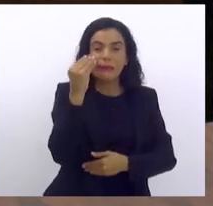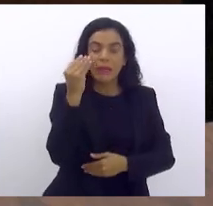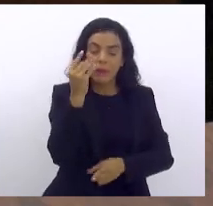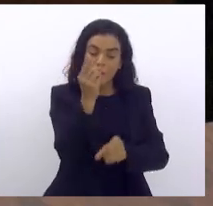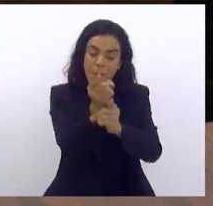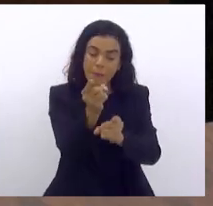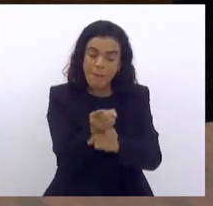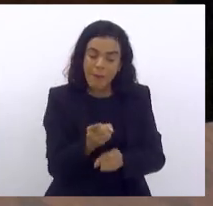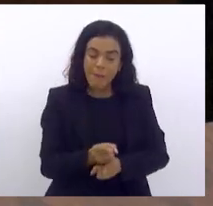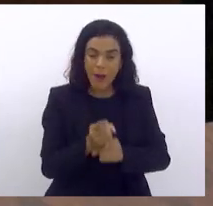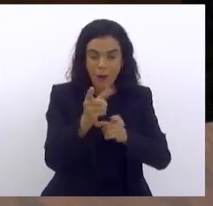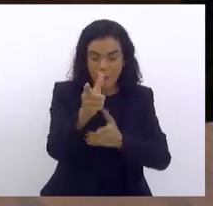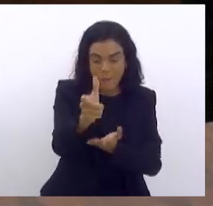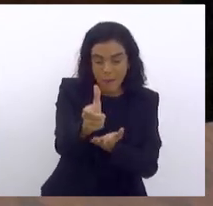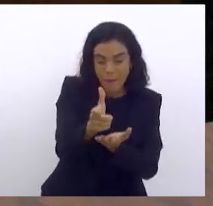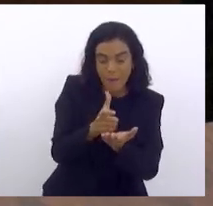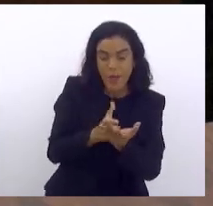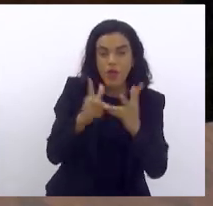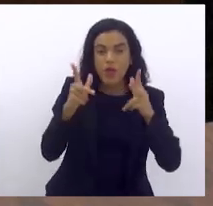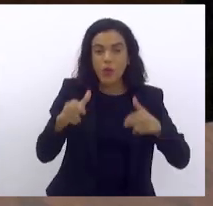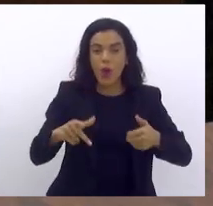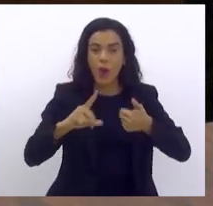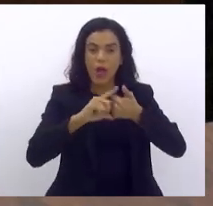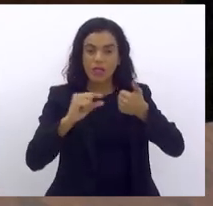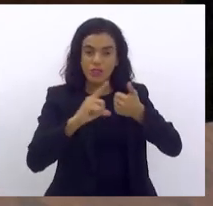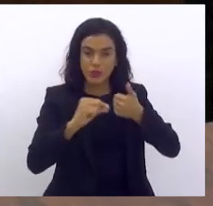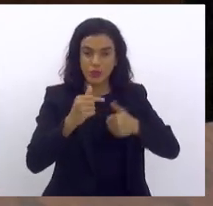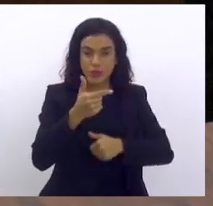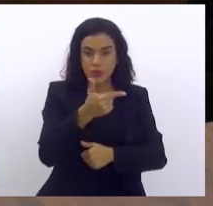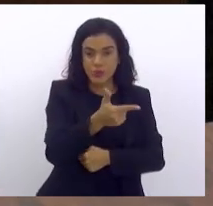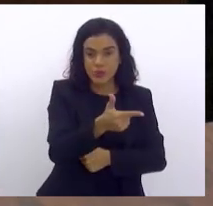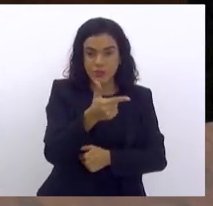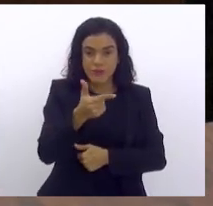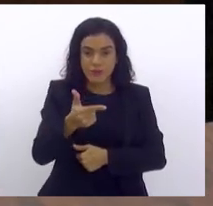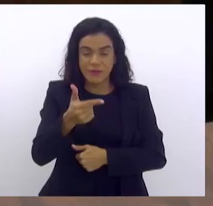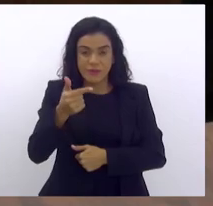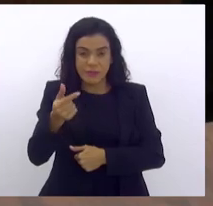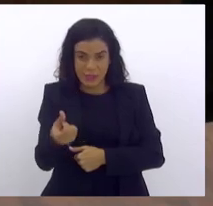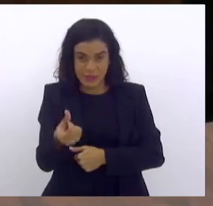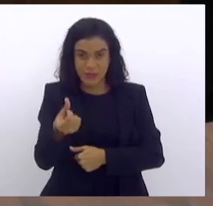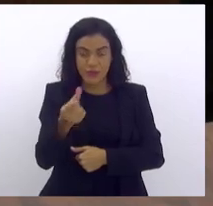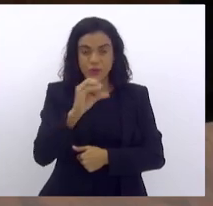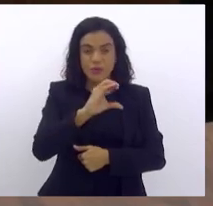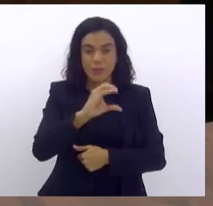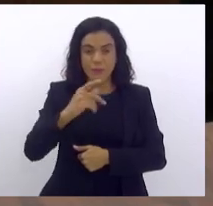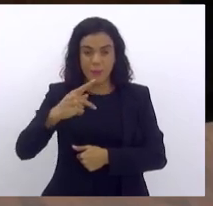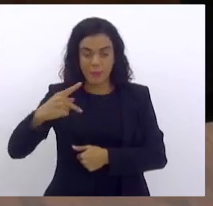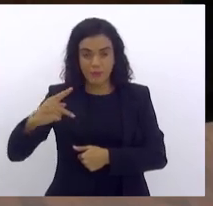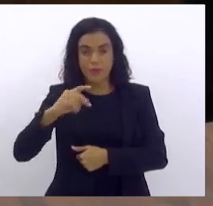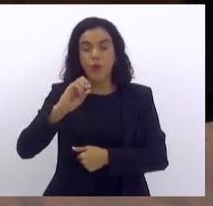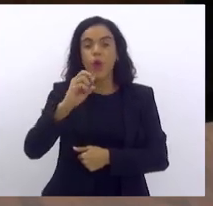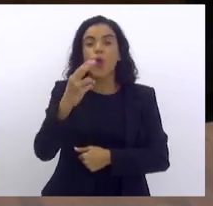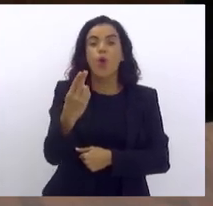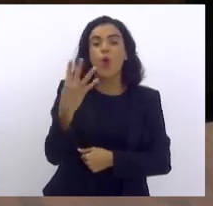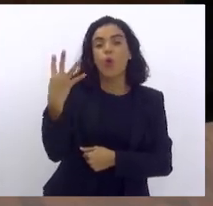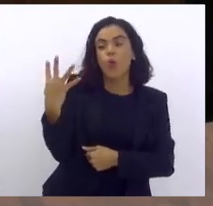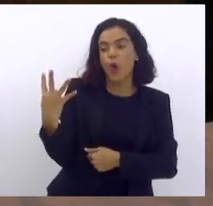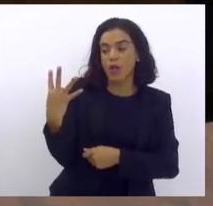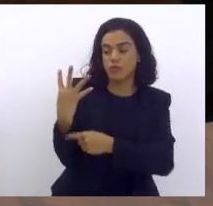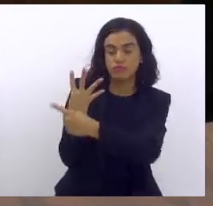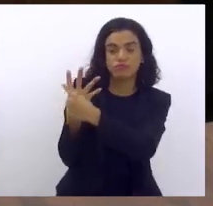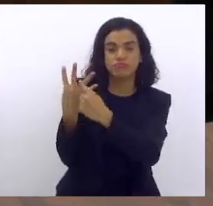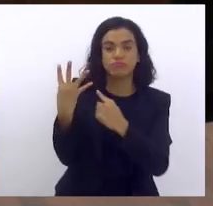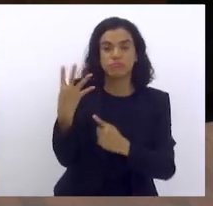facial, como está no artigo 226 do CPP, ou não faz. Ou seja, é preciso ter 4 pessoas